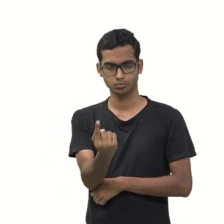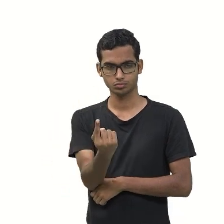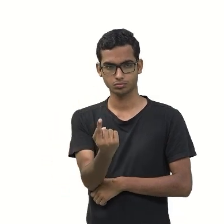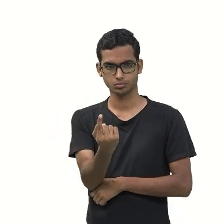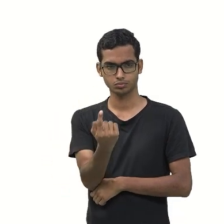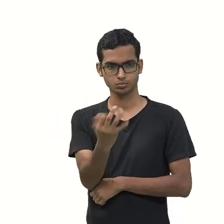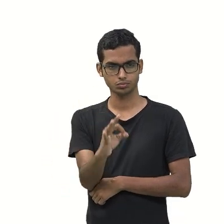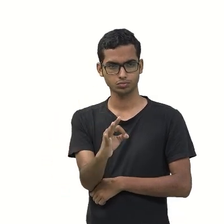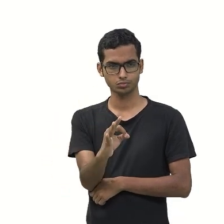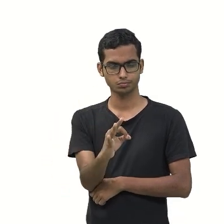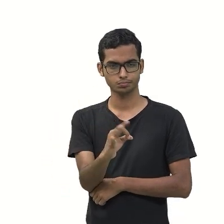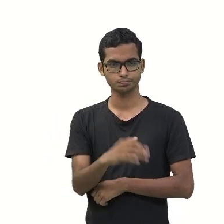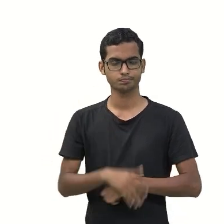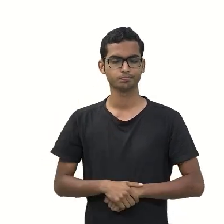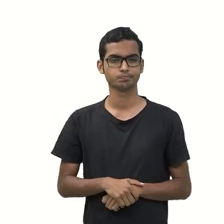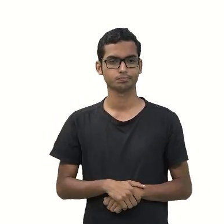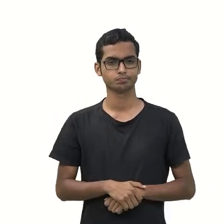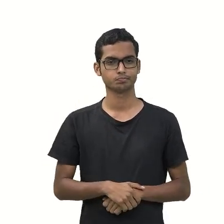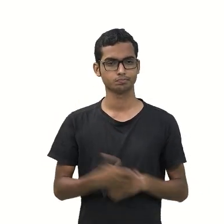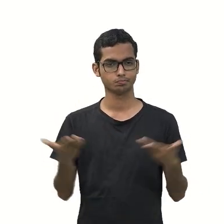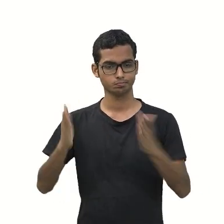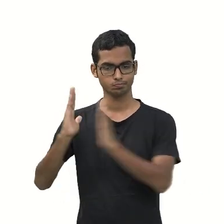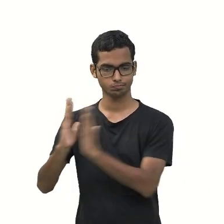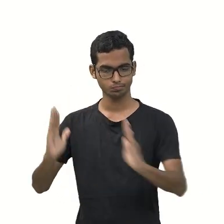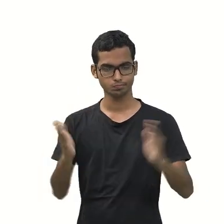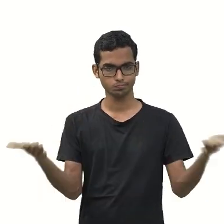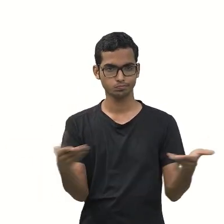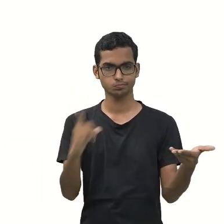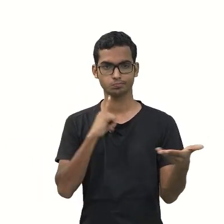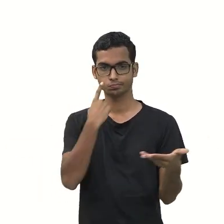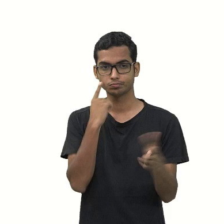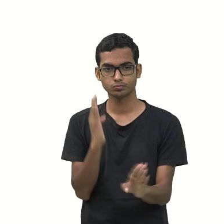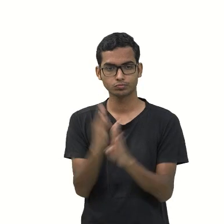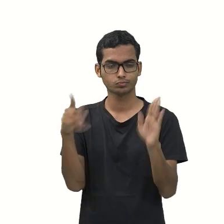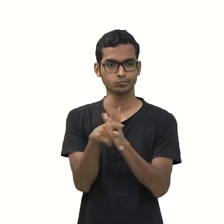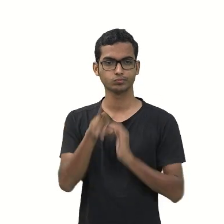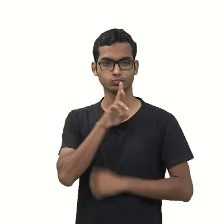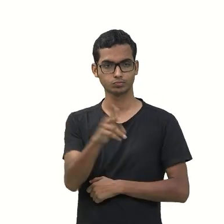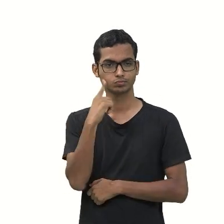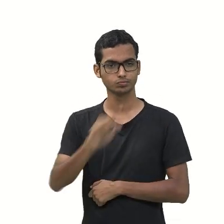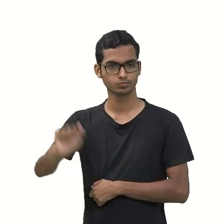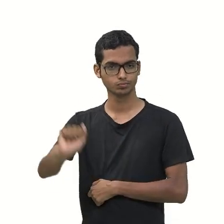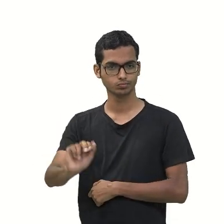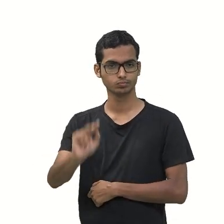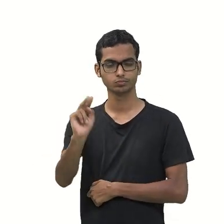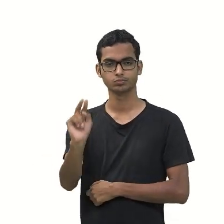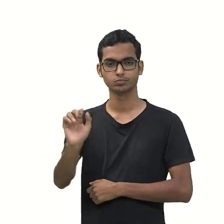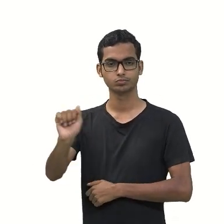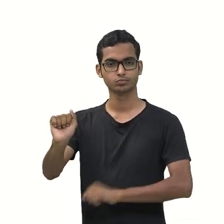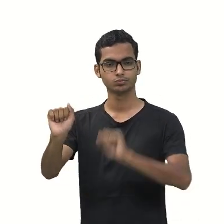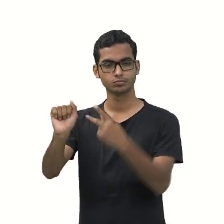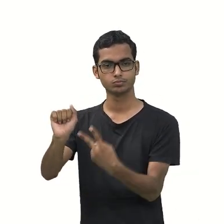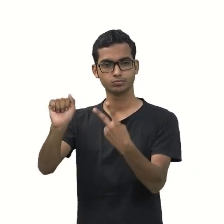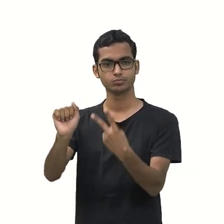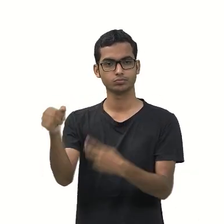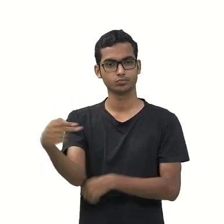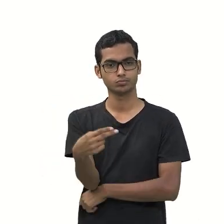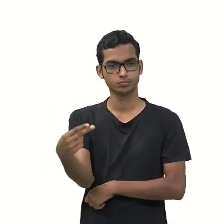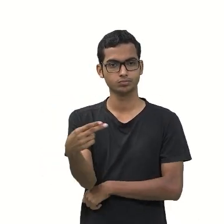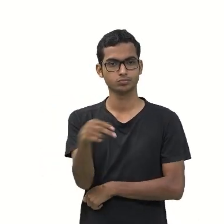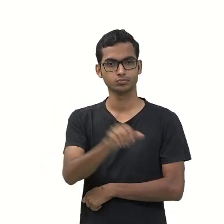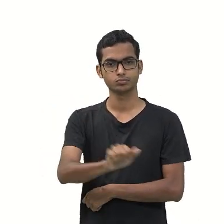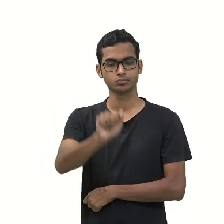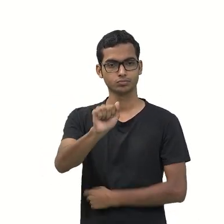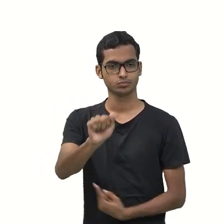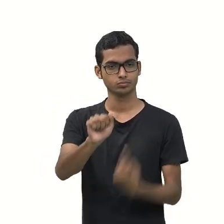Então, vamos lá, fazendo a nossa sequência, ó, vamos descobrir o nosso A2, que será quem? Meu termo anterior, que é o meu